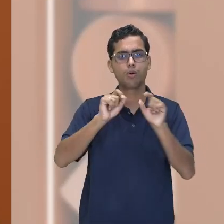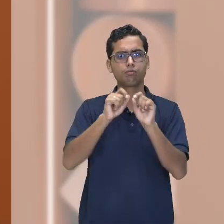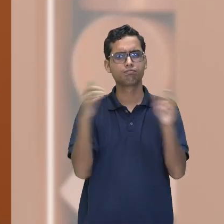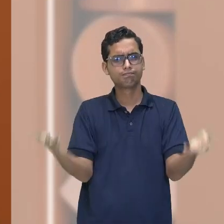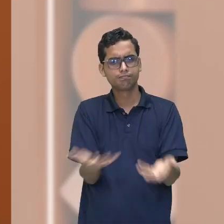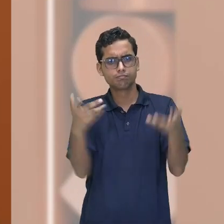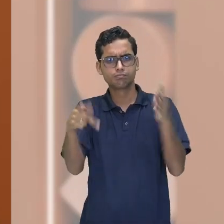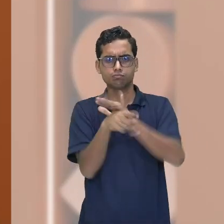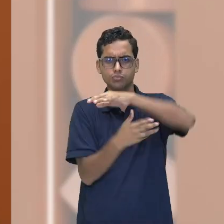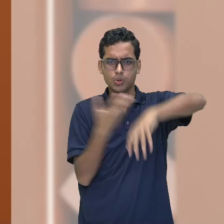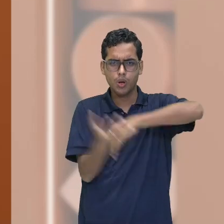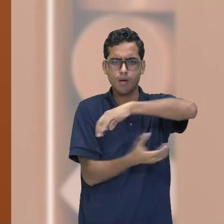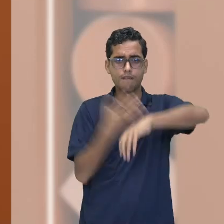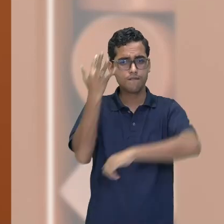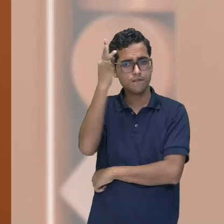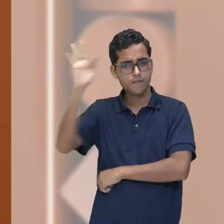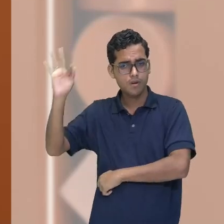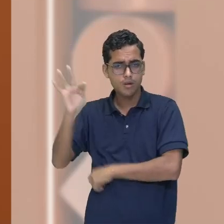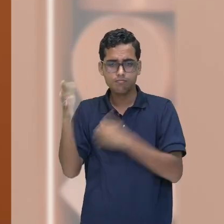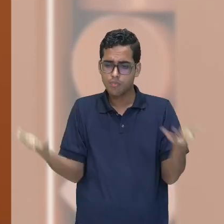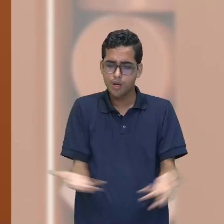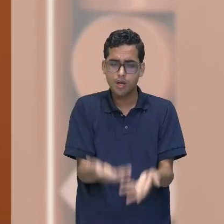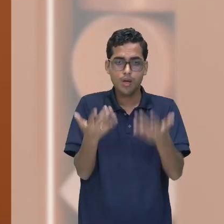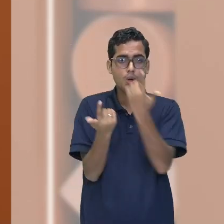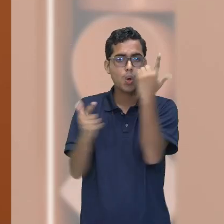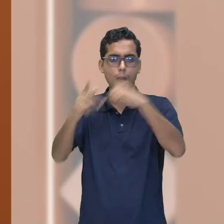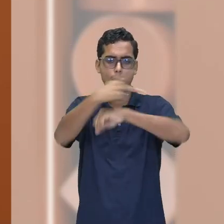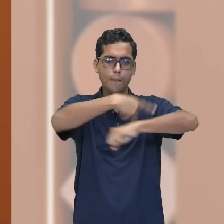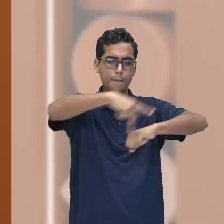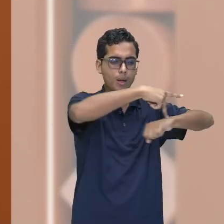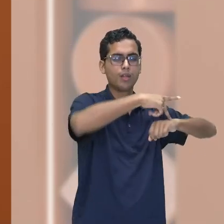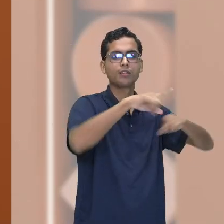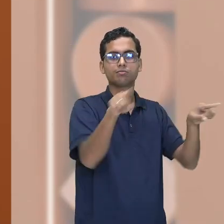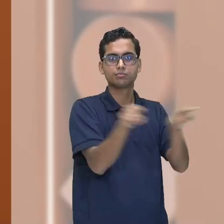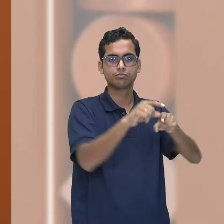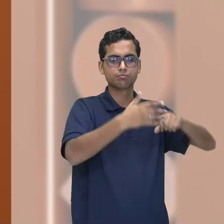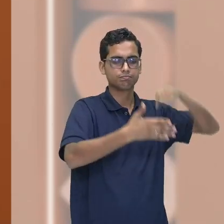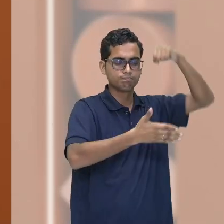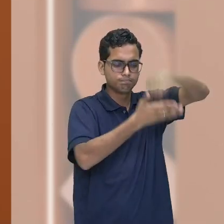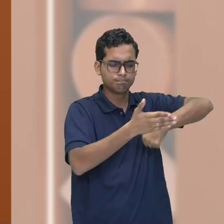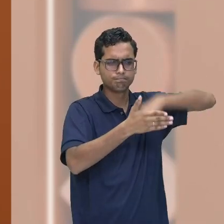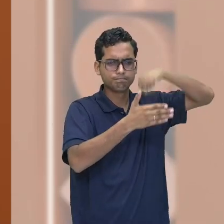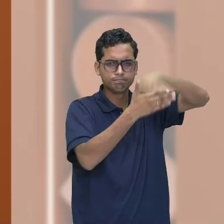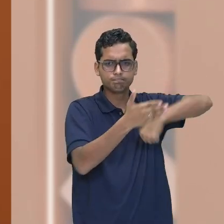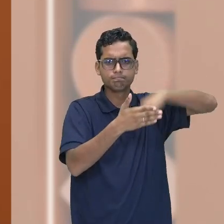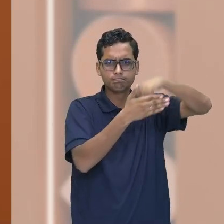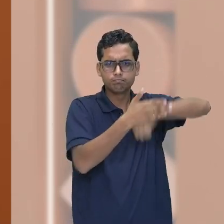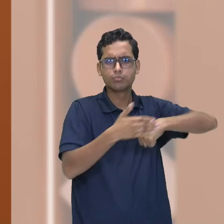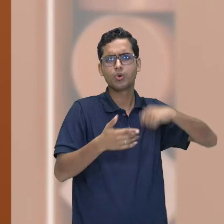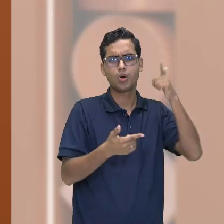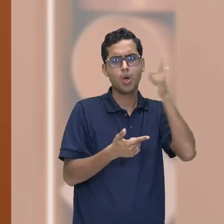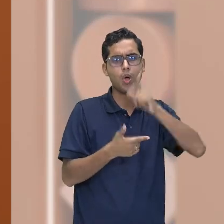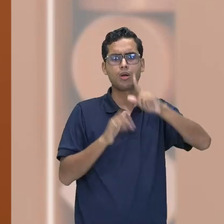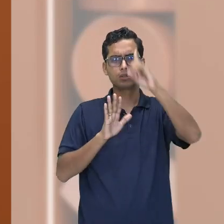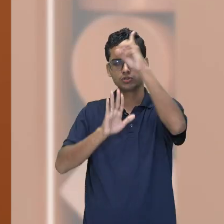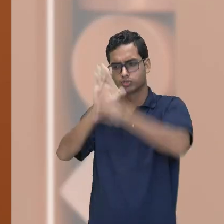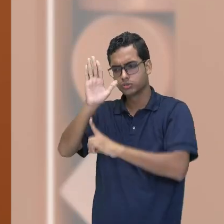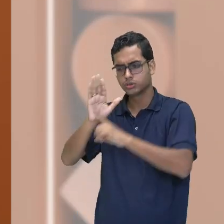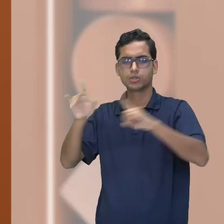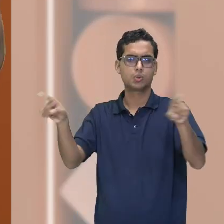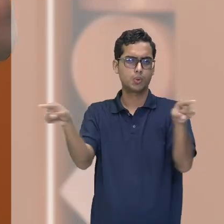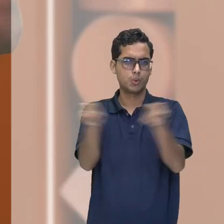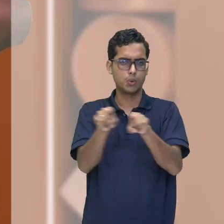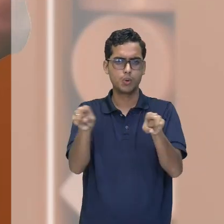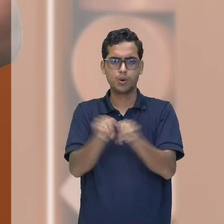que outras nações também começassem a lutar por direitos de não serem mais submissos a um governo autoritário.